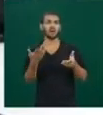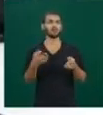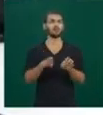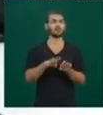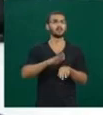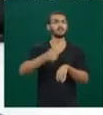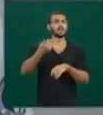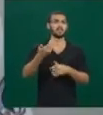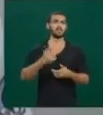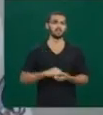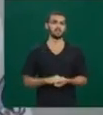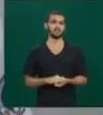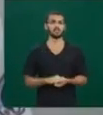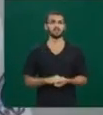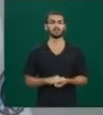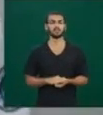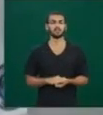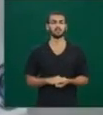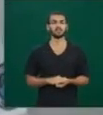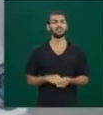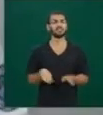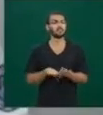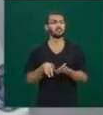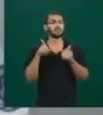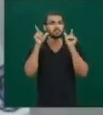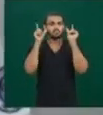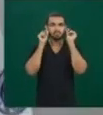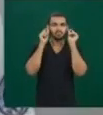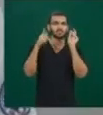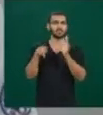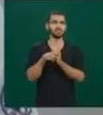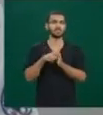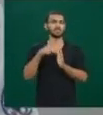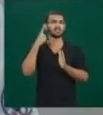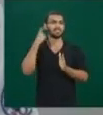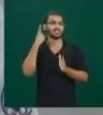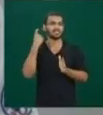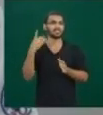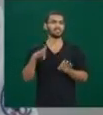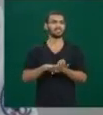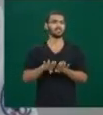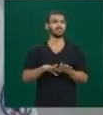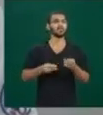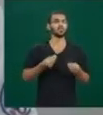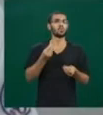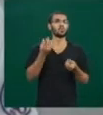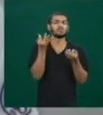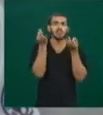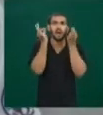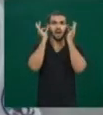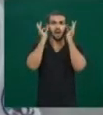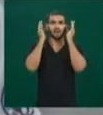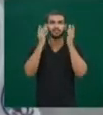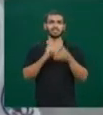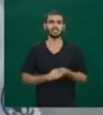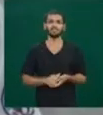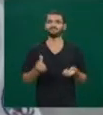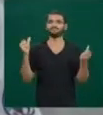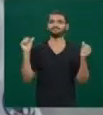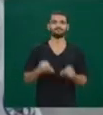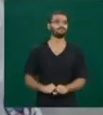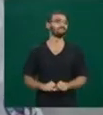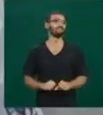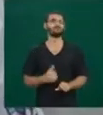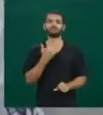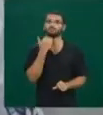mais. No caso das perdas auditivas causadas por ruído, indução e fones de ouvido, essa perda realmente é irreversível. E a